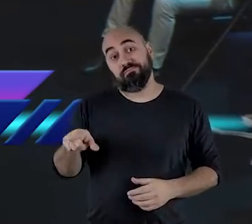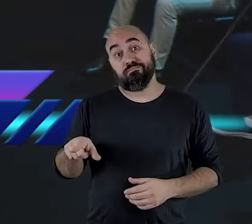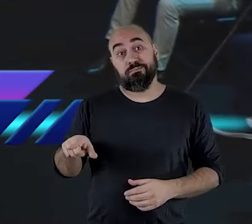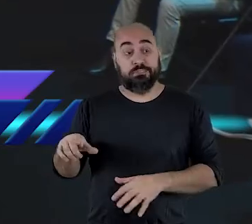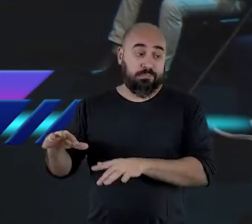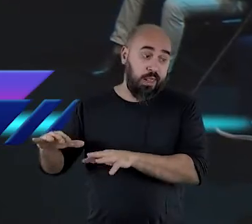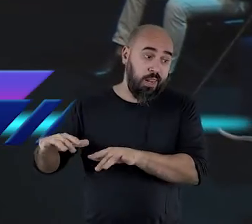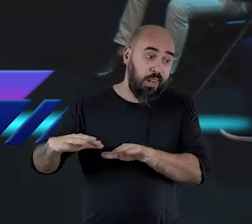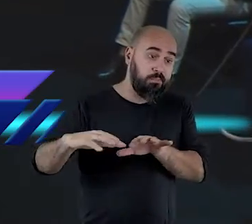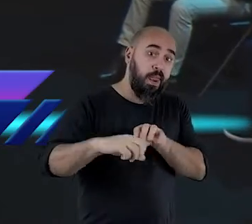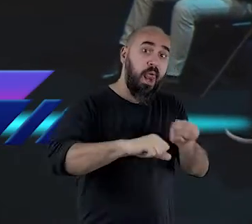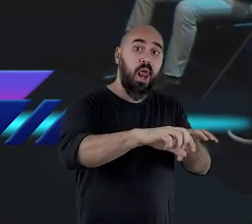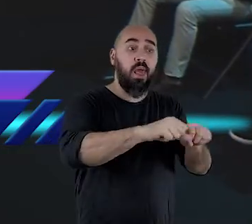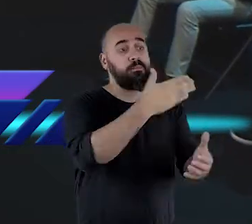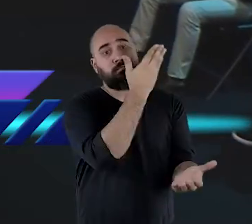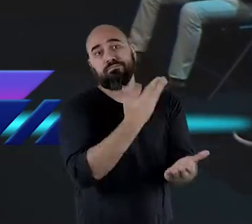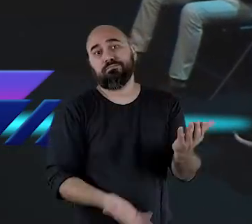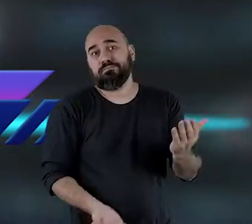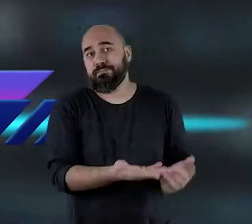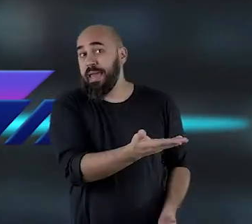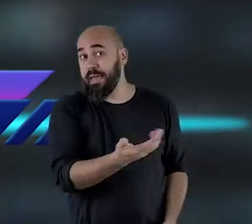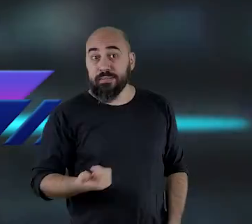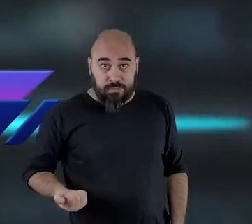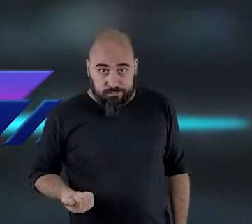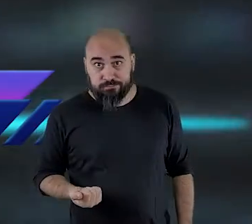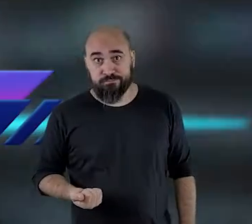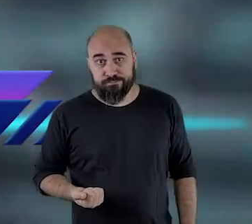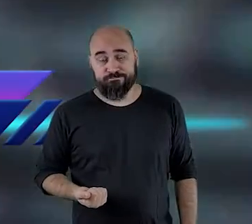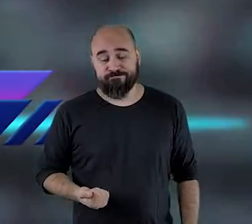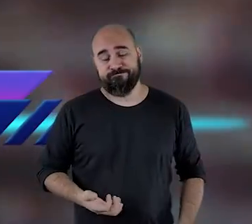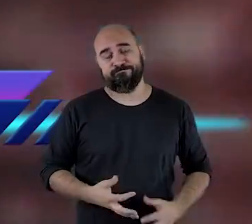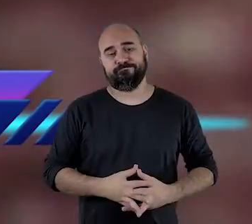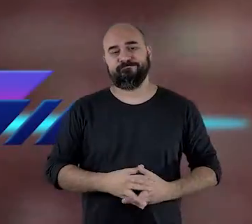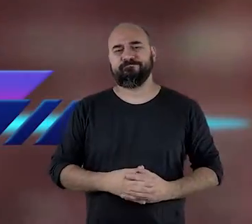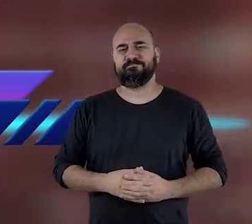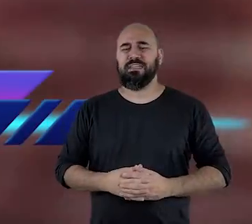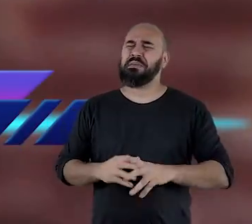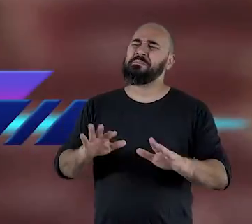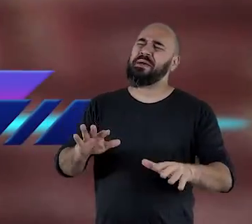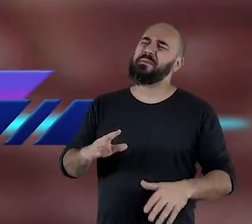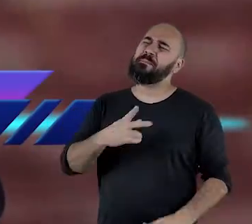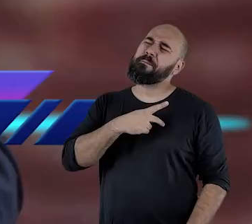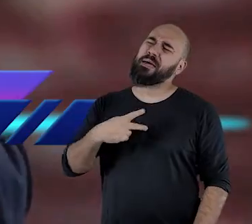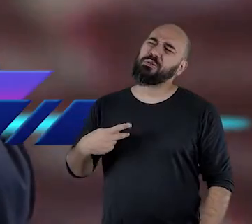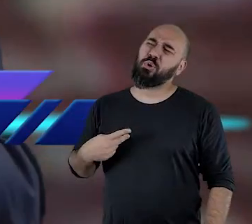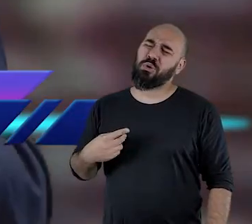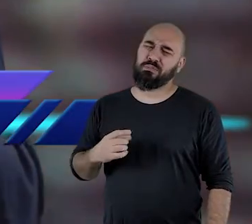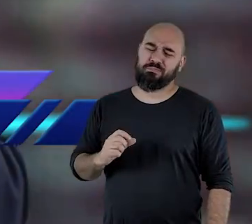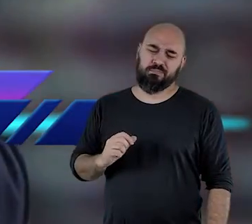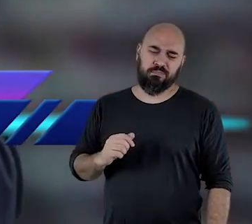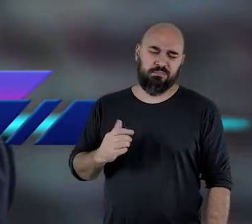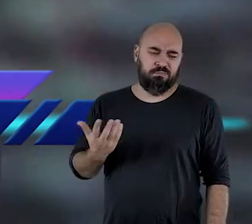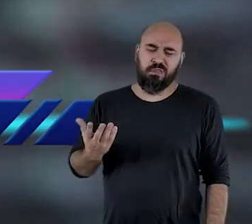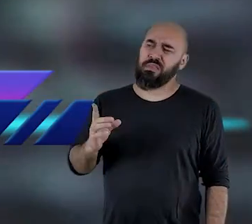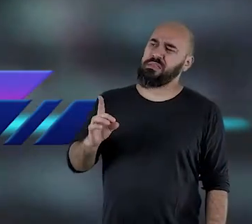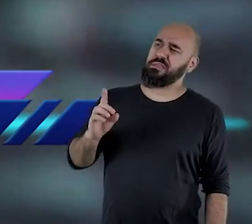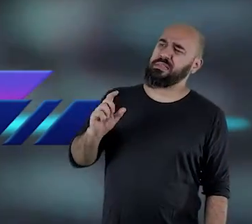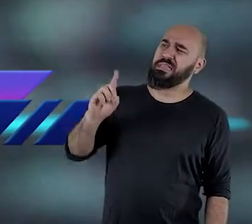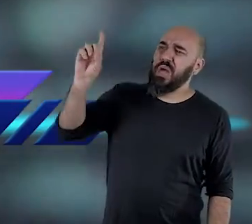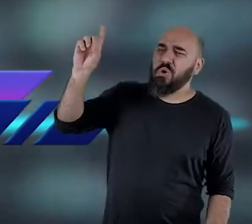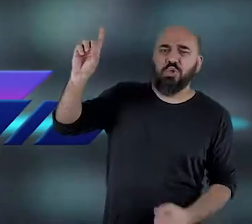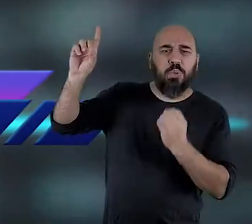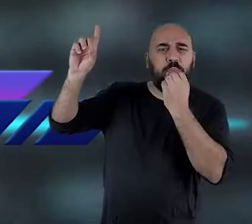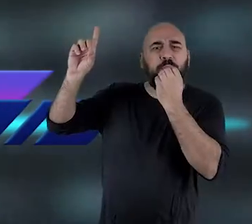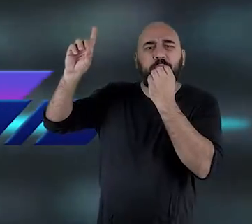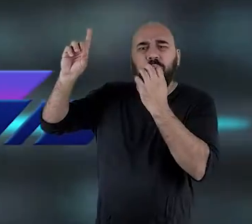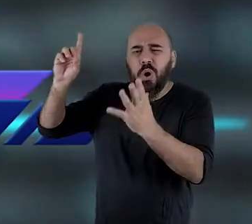Deus. Uma pergunta que eu ouço constantemente é: pastor, se Deus é tão bom,